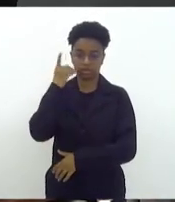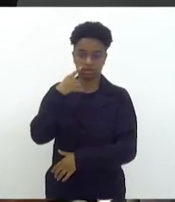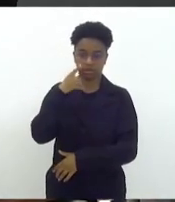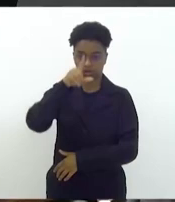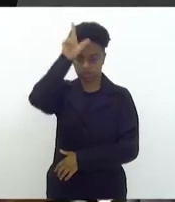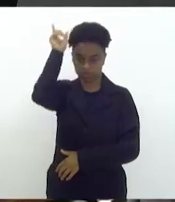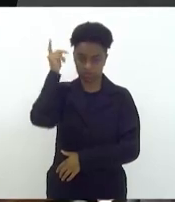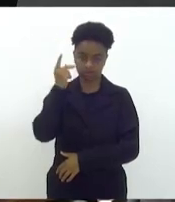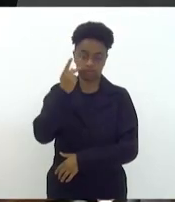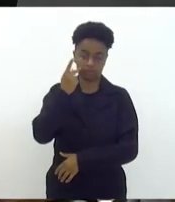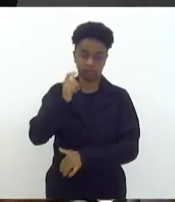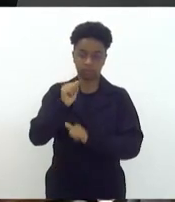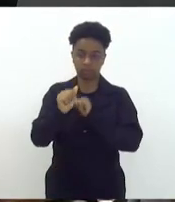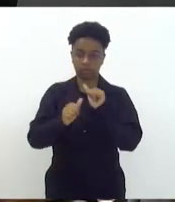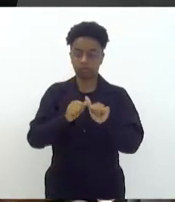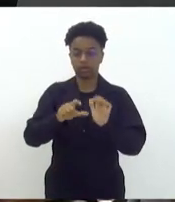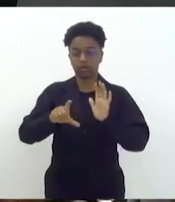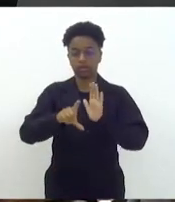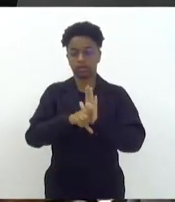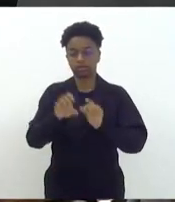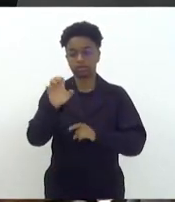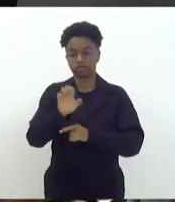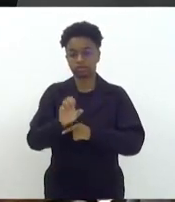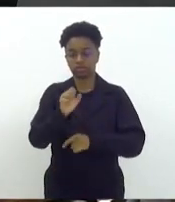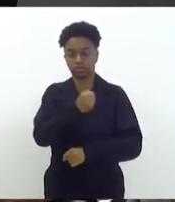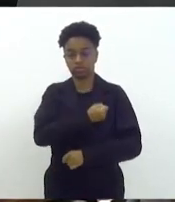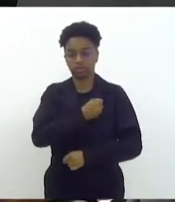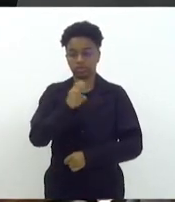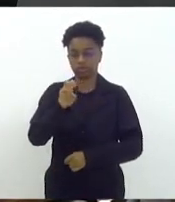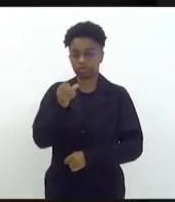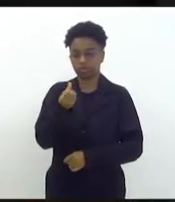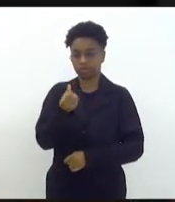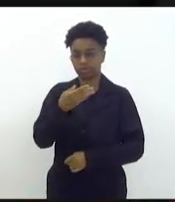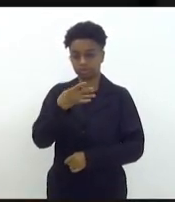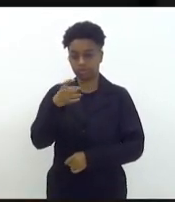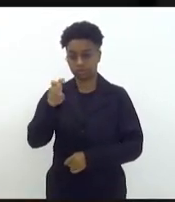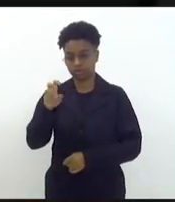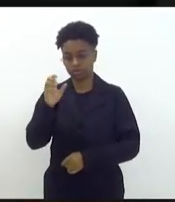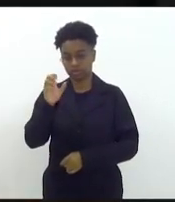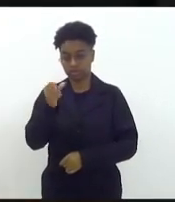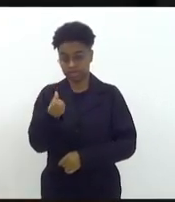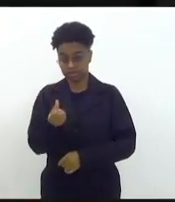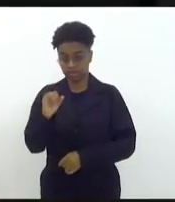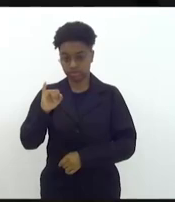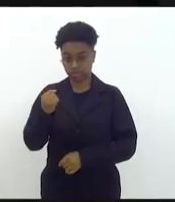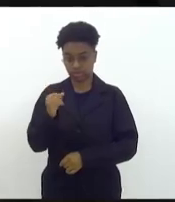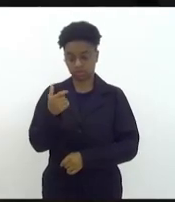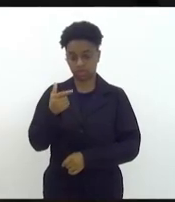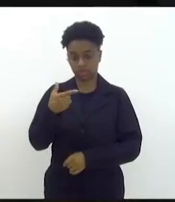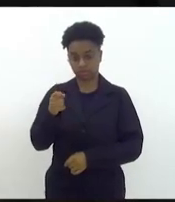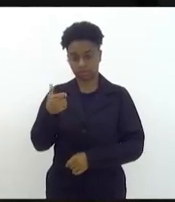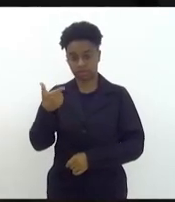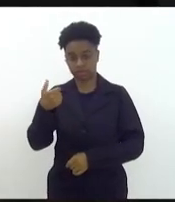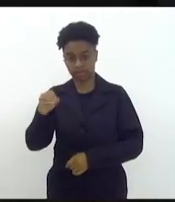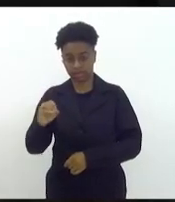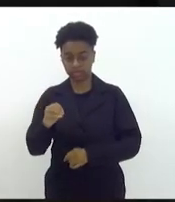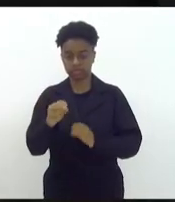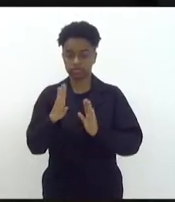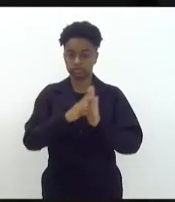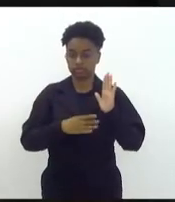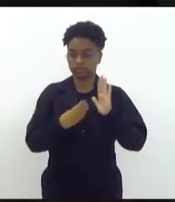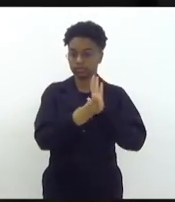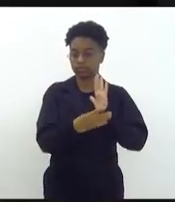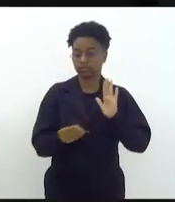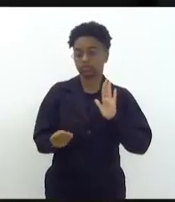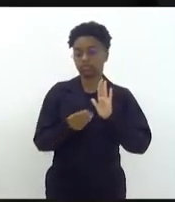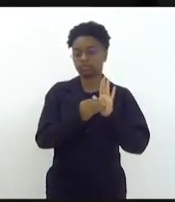Luis Paulo que altera a lei estadual número 5645 de 6 de janeiro 2010 para incluir no calendário